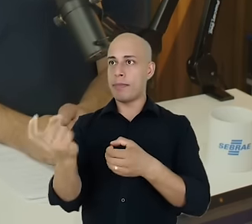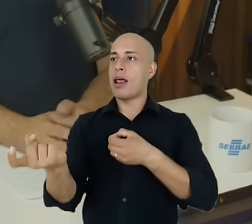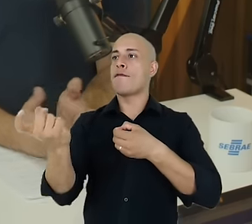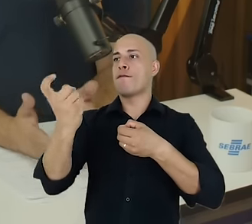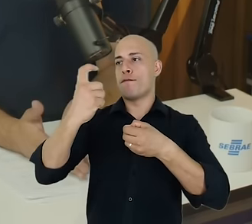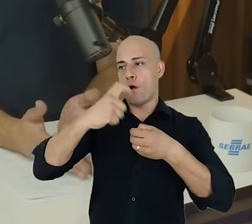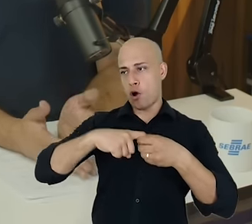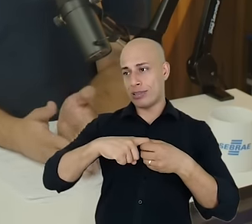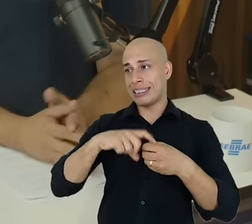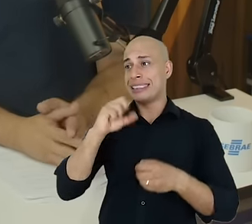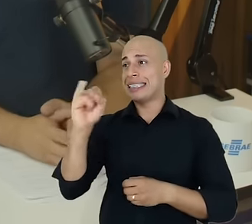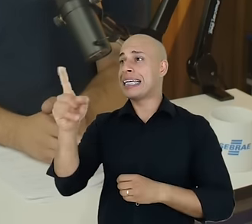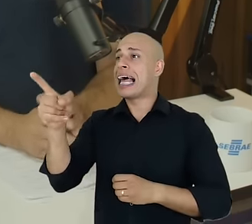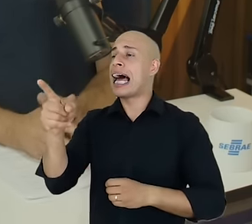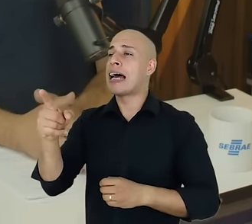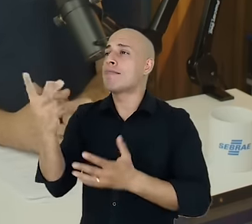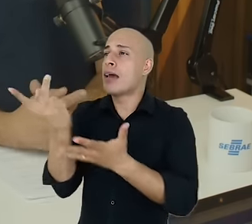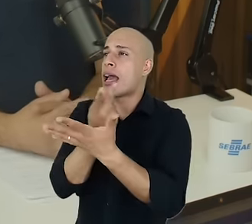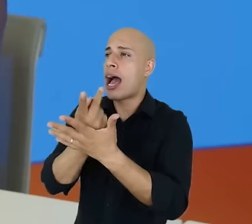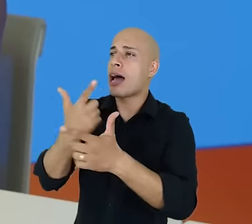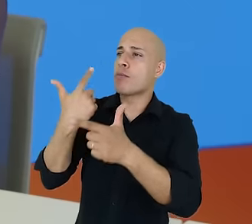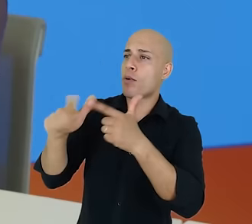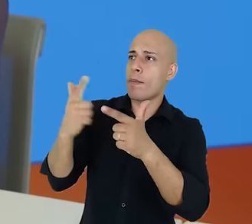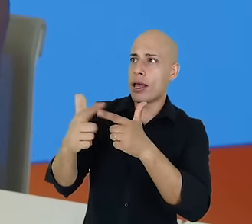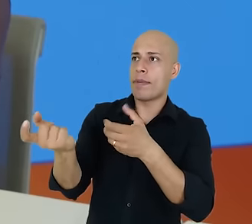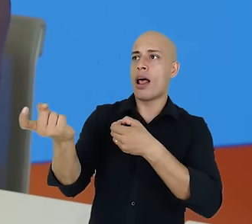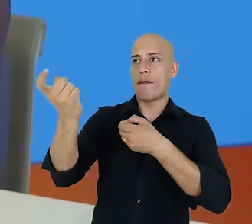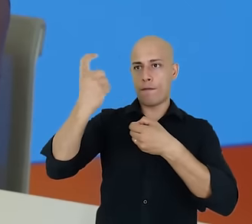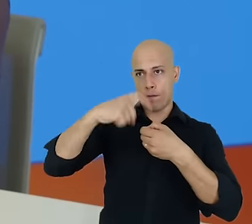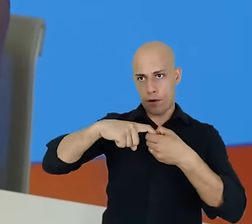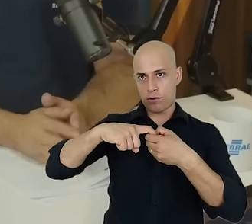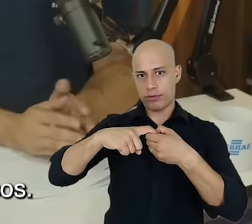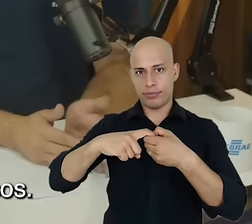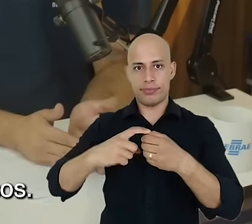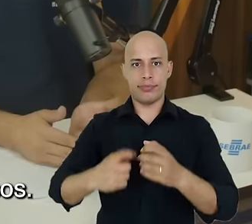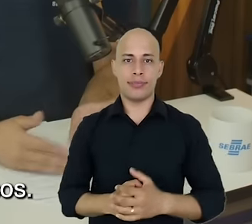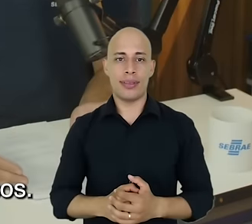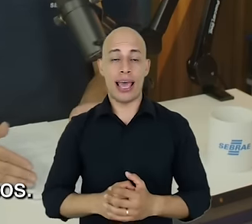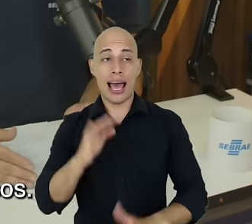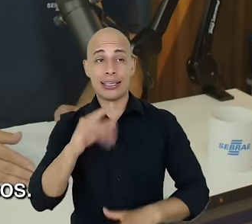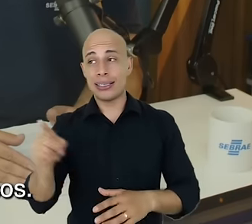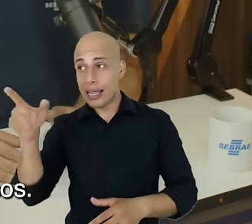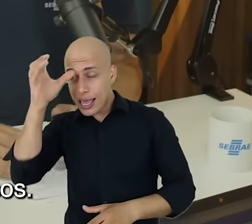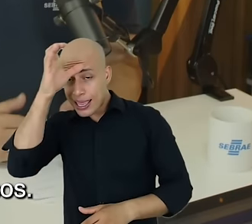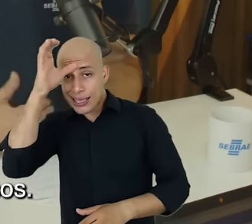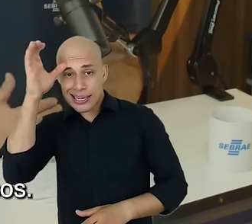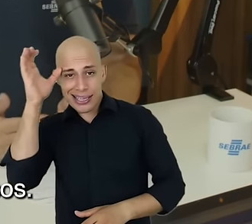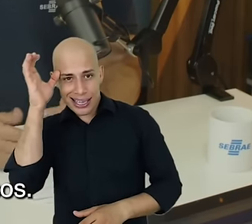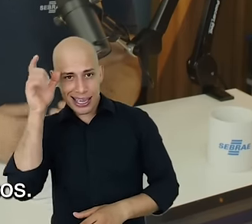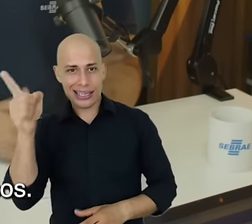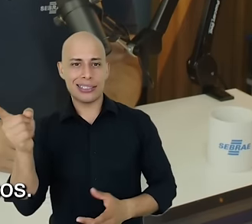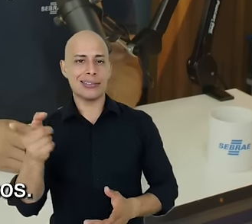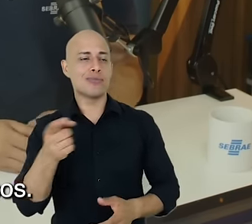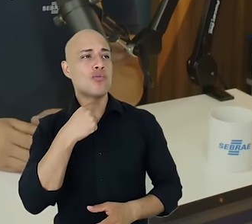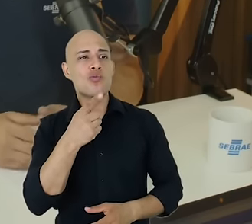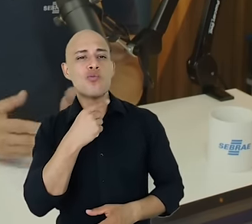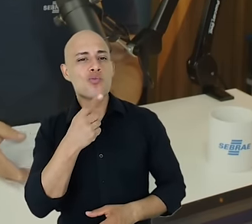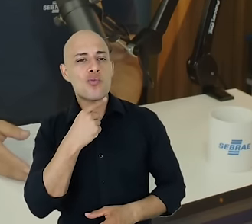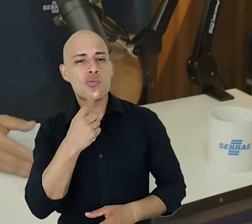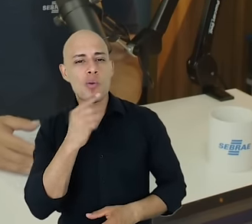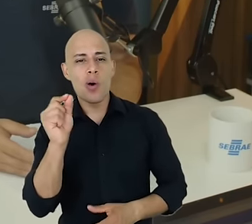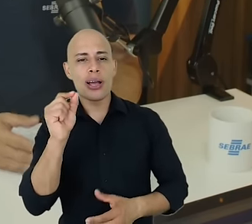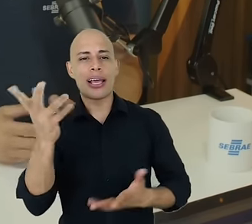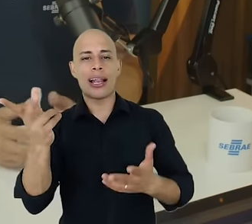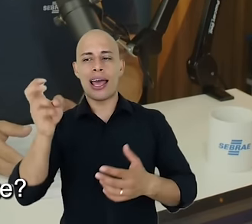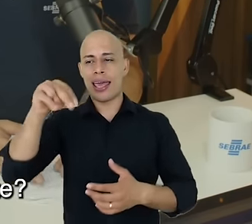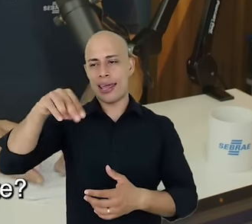autorizada isso certo certo ele mantém a sequência Isso é uma informação importante porque às vezes o cliente não consegue peguei vários casos eu não